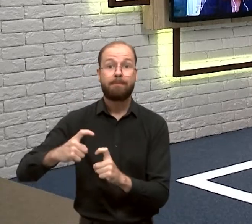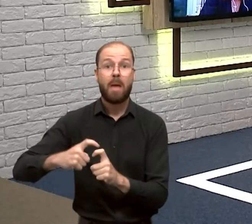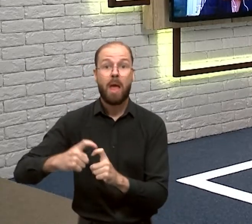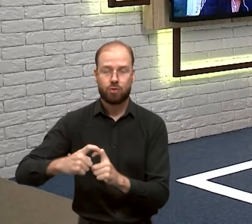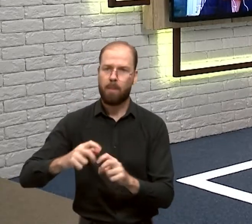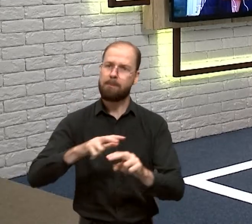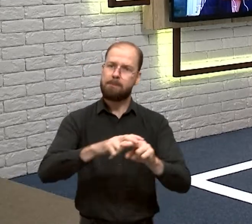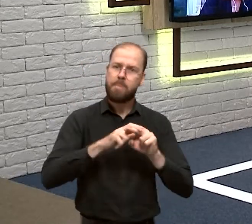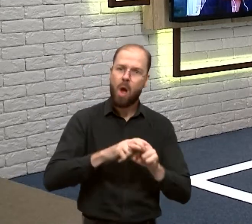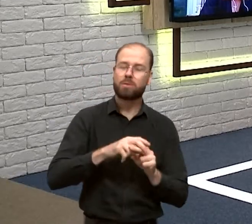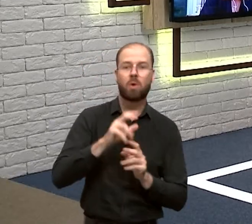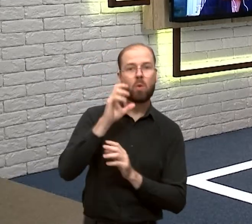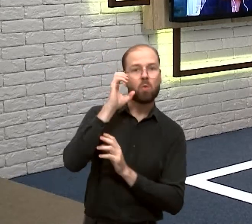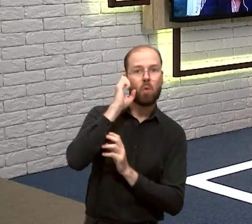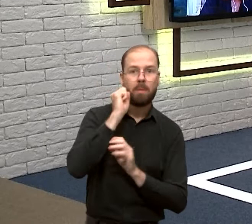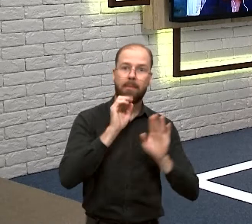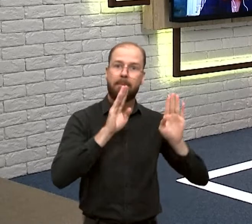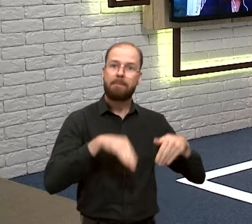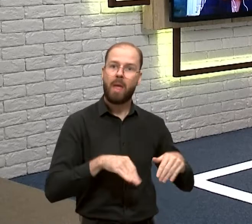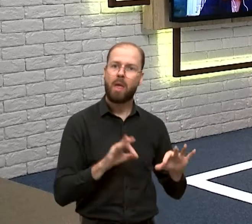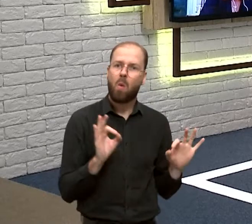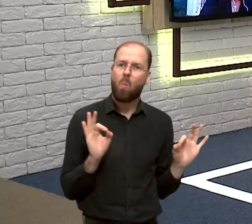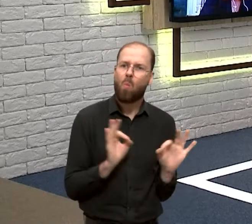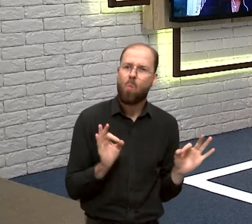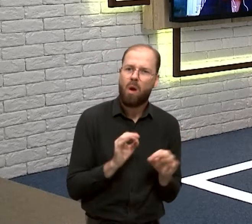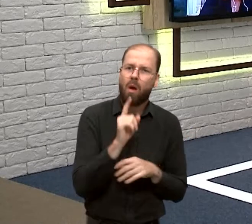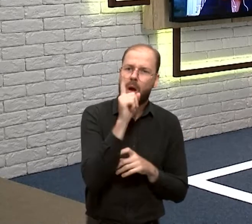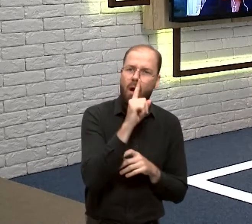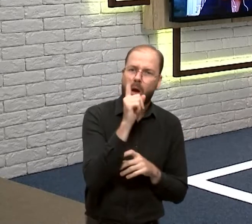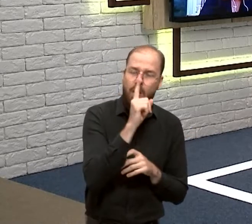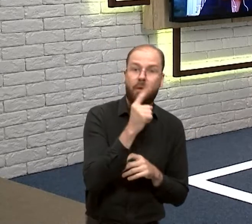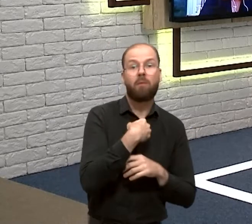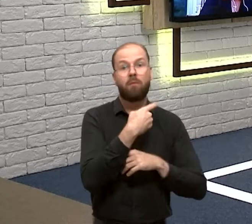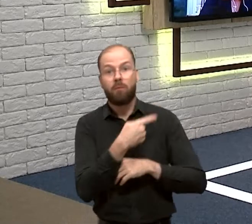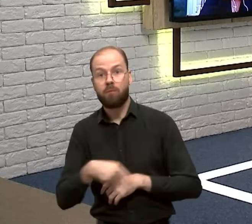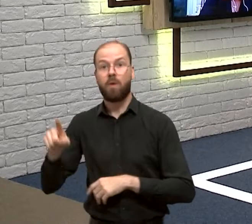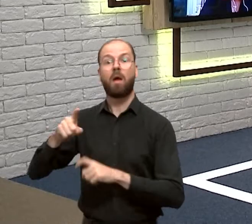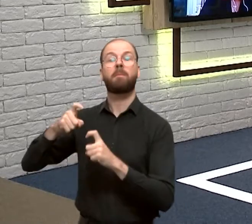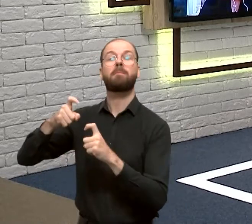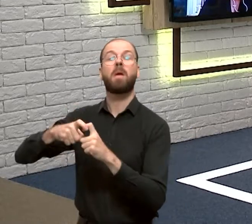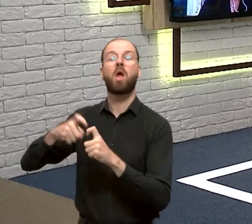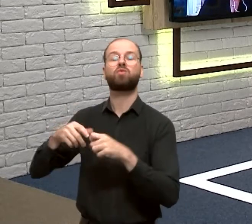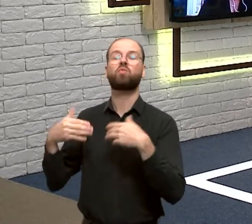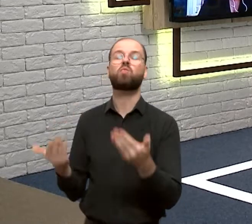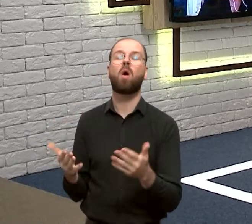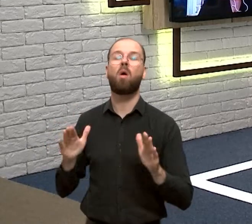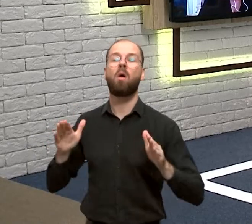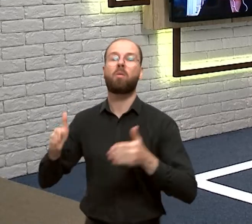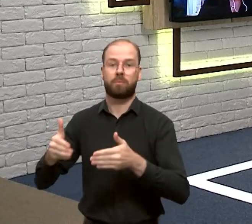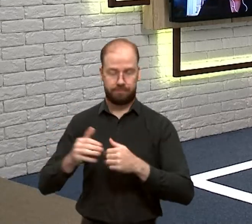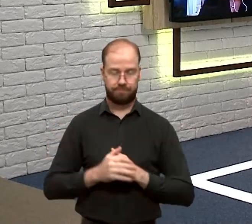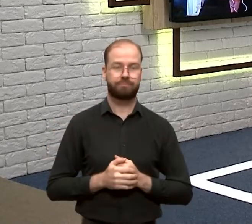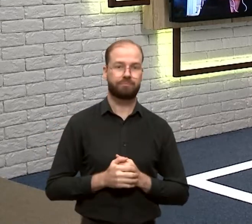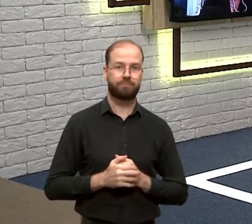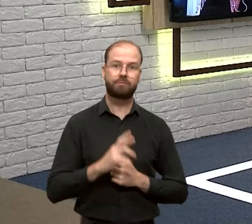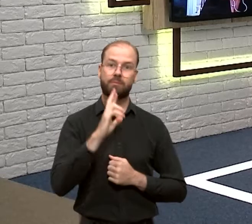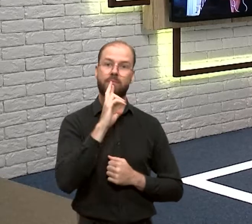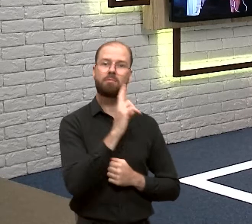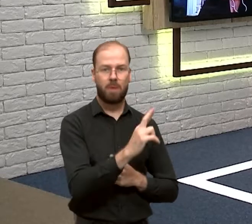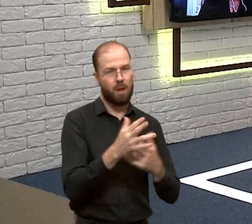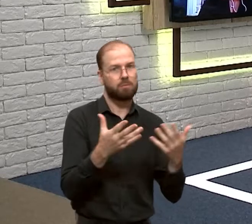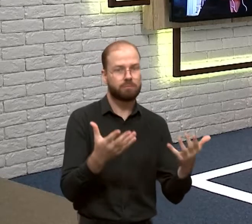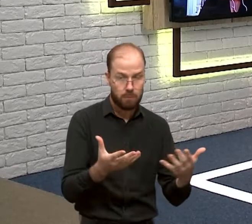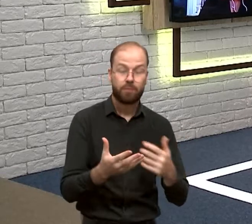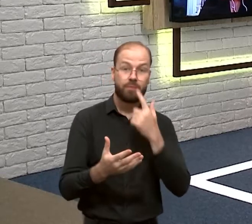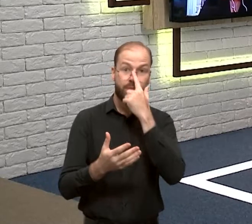dormida, mas que pode ser um problema de saúde, e que médico que ela deve procurar inicialmente? Então, Camila, é o seguinte, quando o